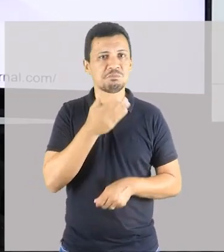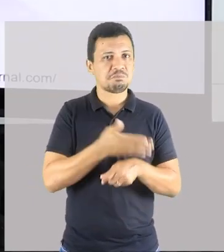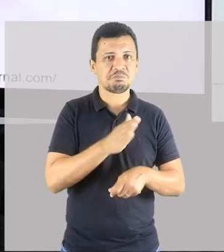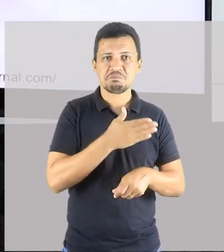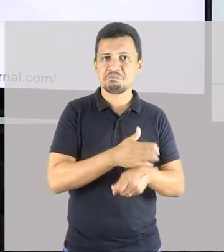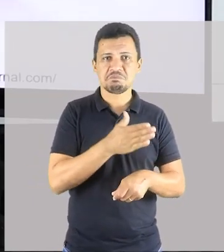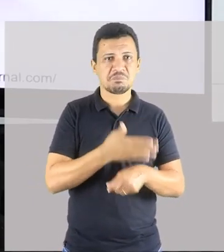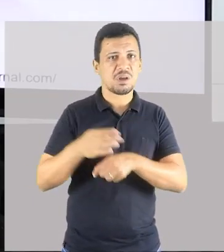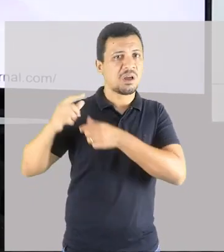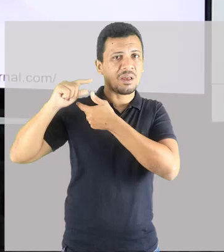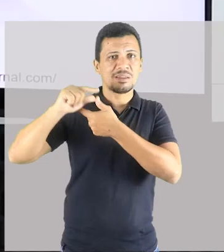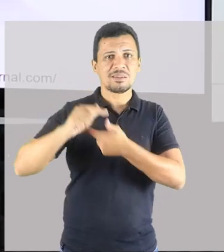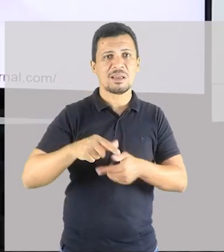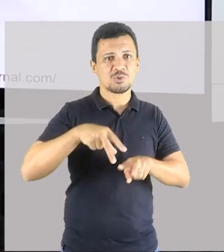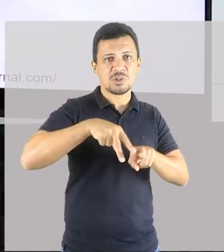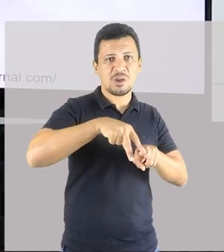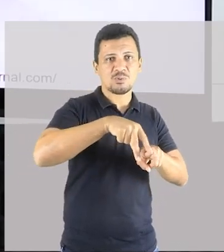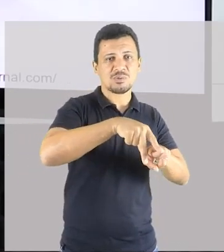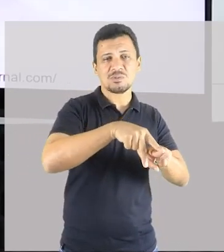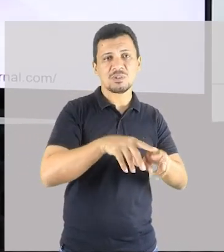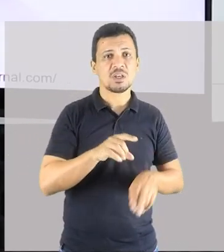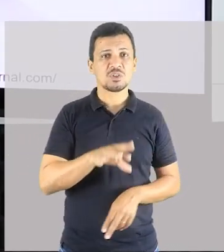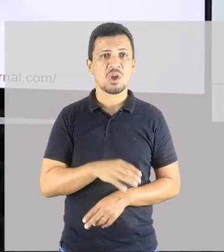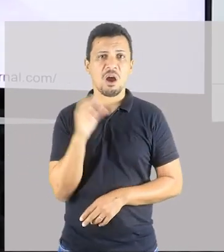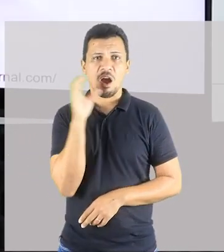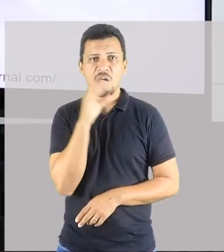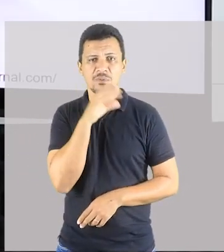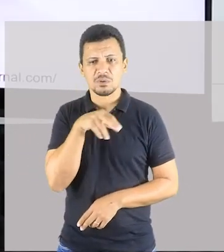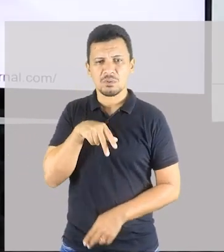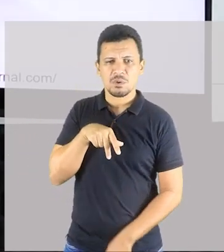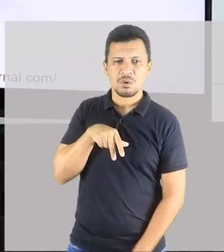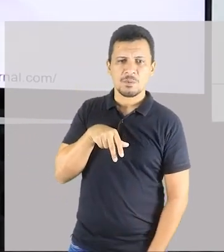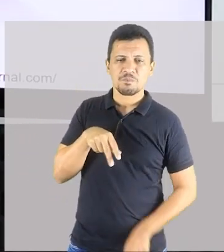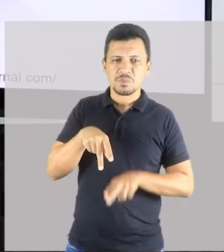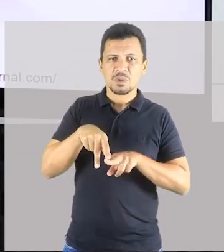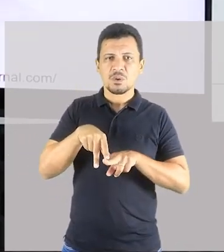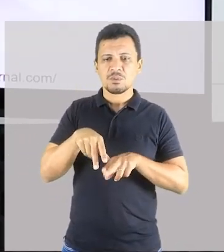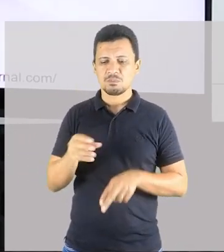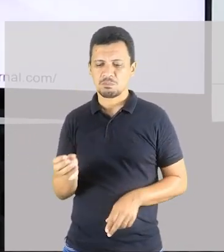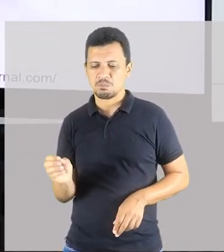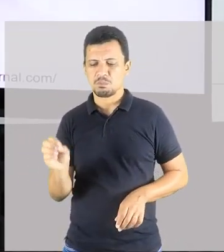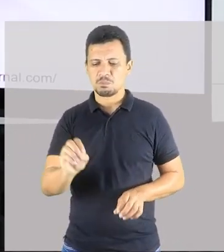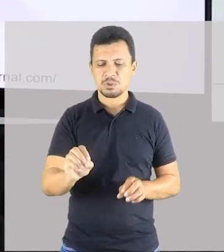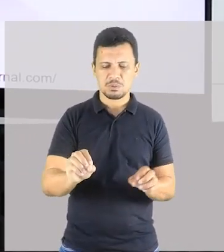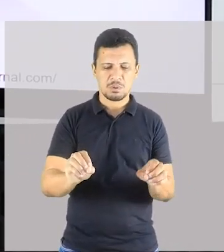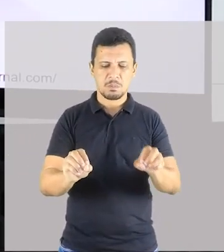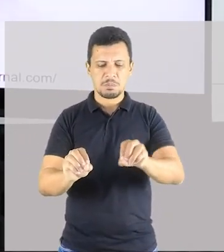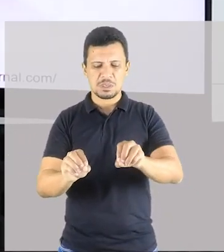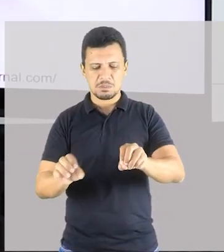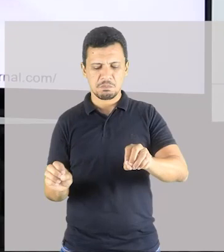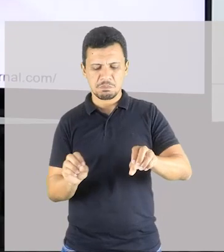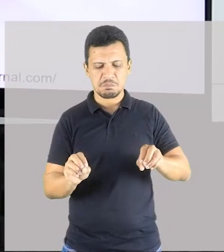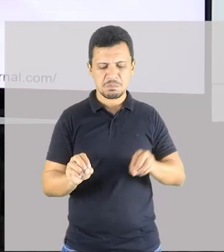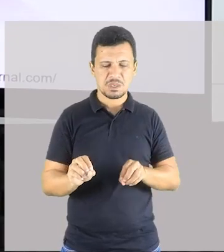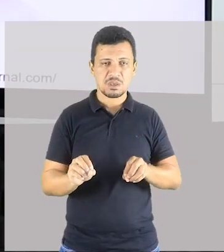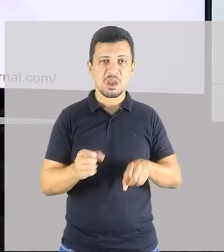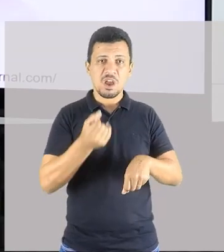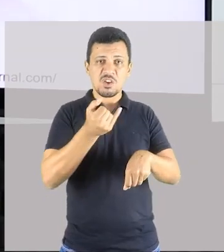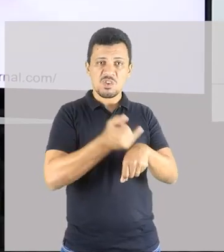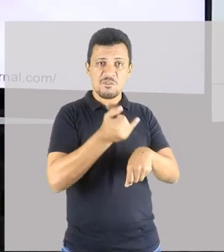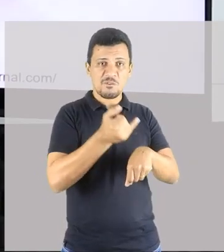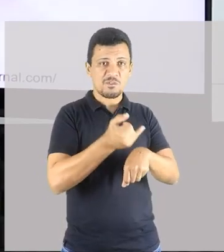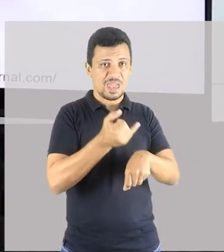hoje no skate que a gente conhece. Era apenas para uso de velocidade. Então, colocavam as rodas de ferro, que não